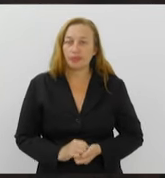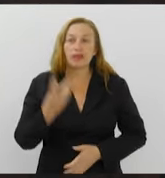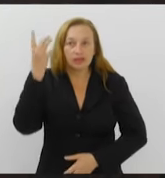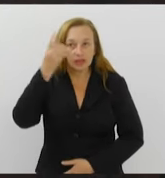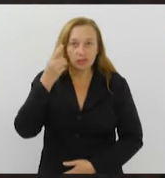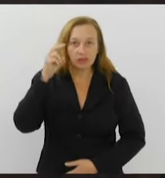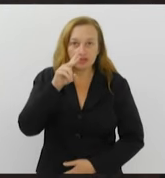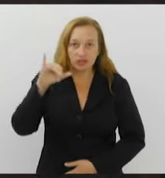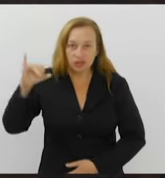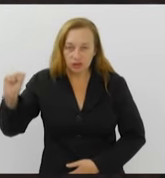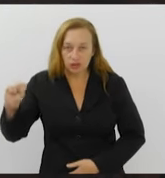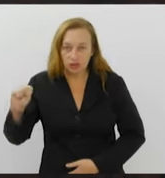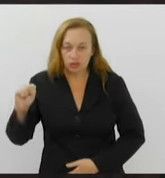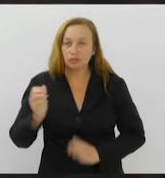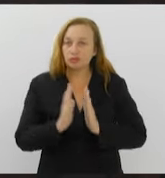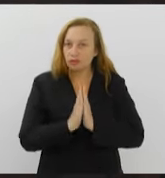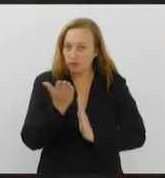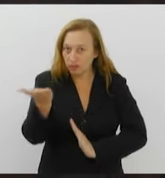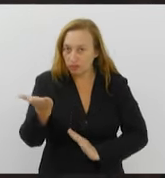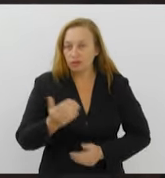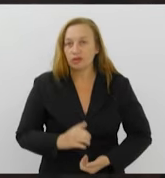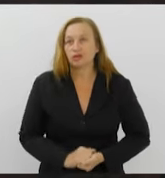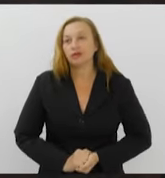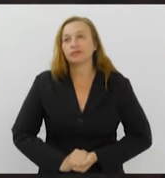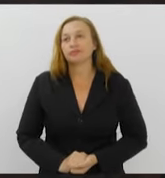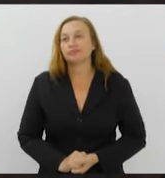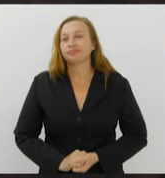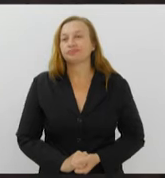Deputado Vinícius Cozzolino, por favor.